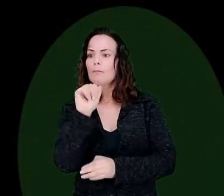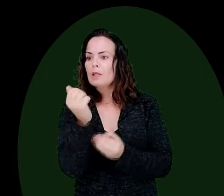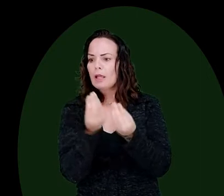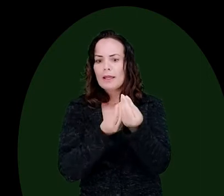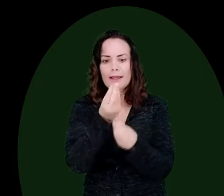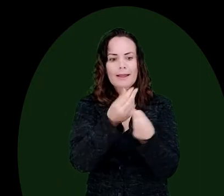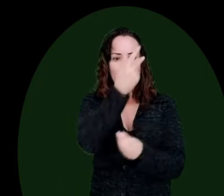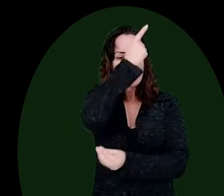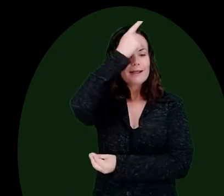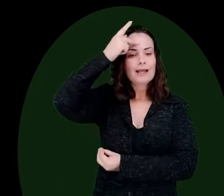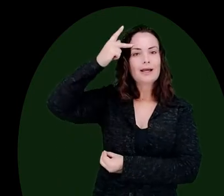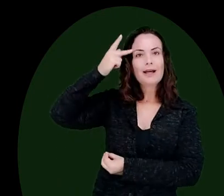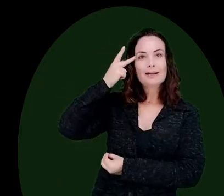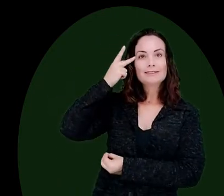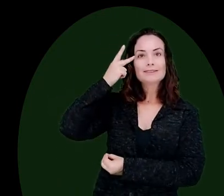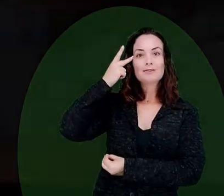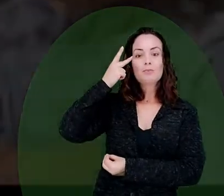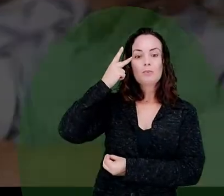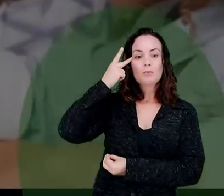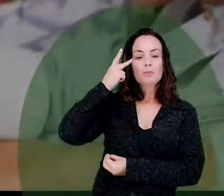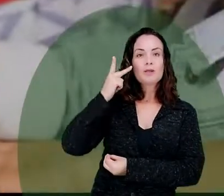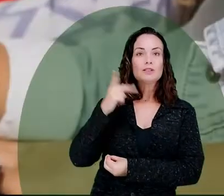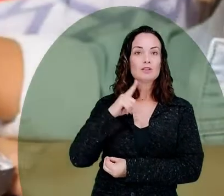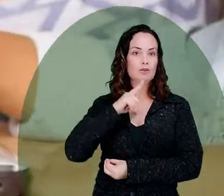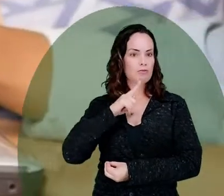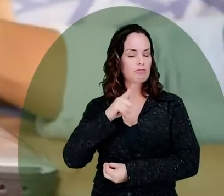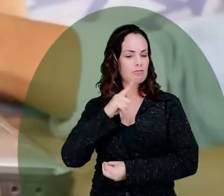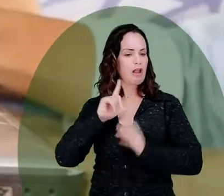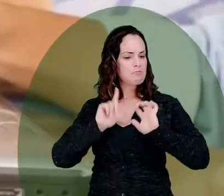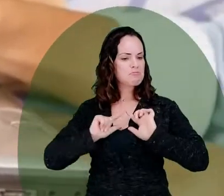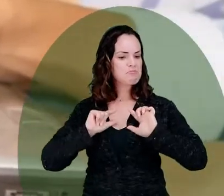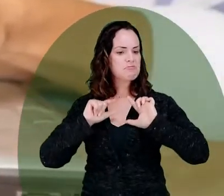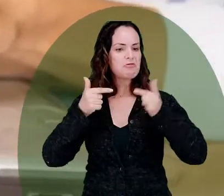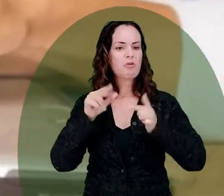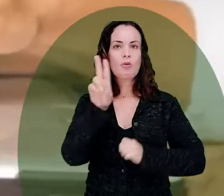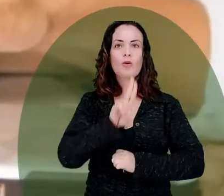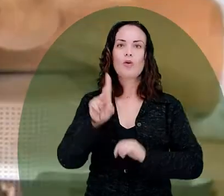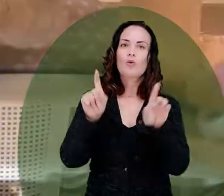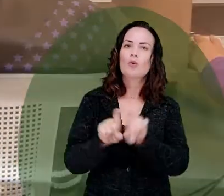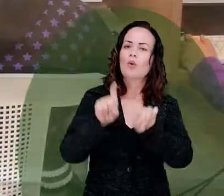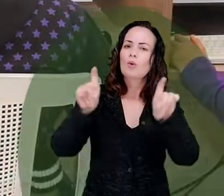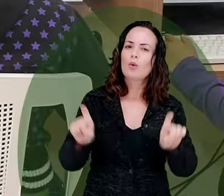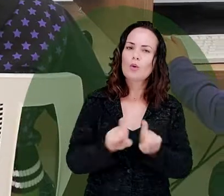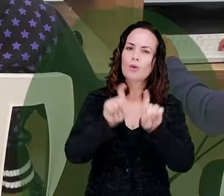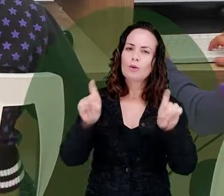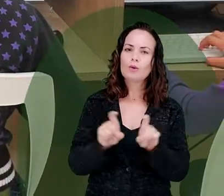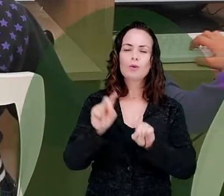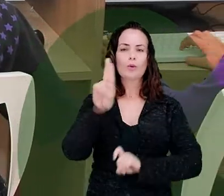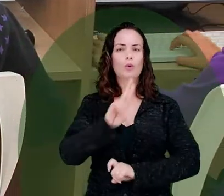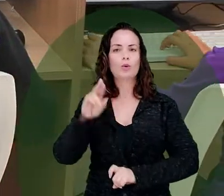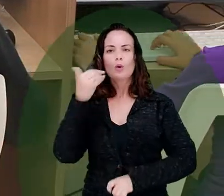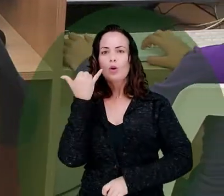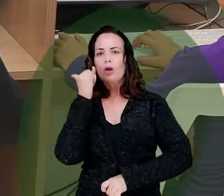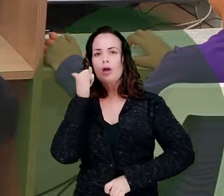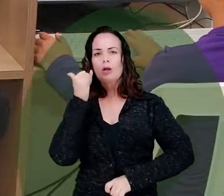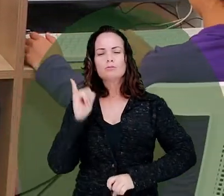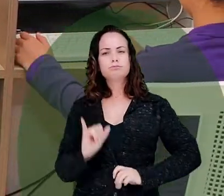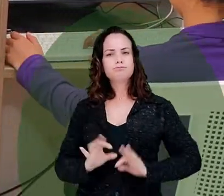as pessoas, né, em horas expostas a uso de computador, a uso de celular, com uma